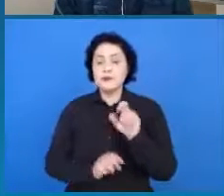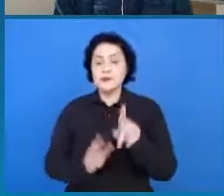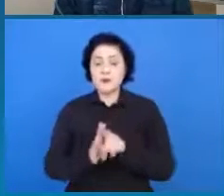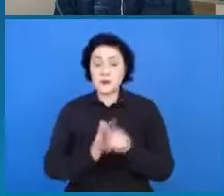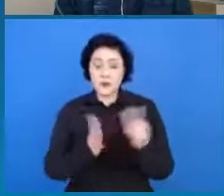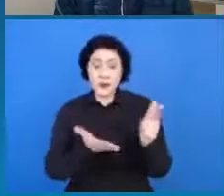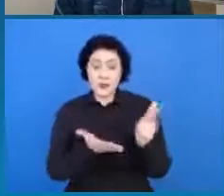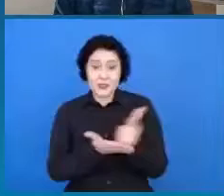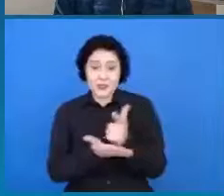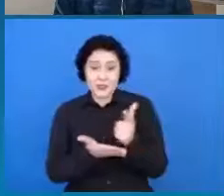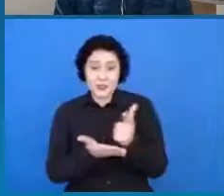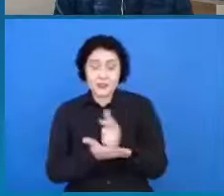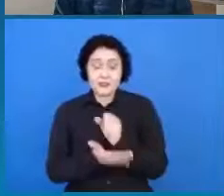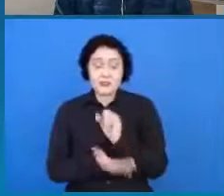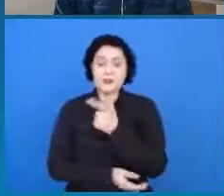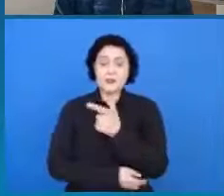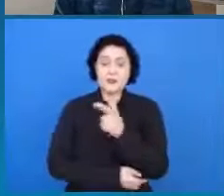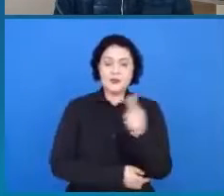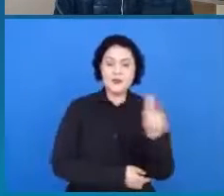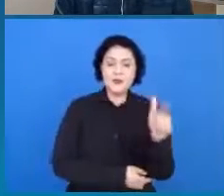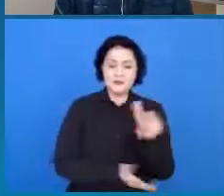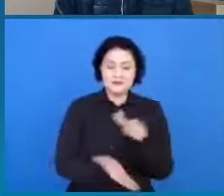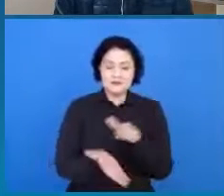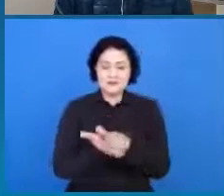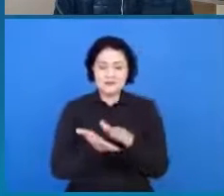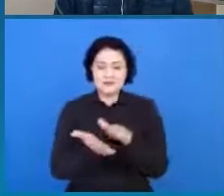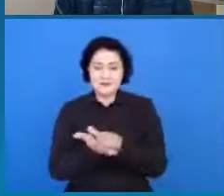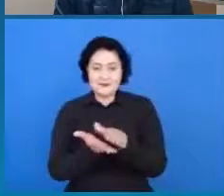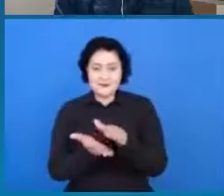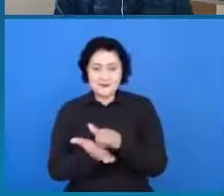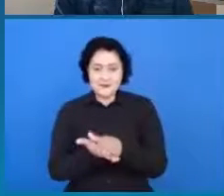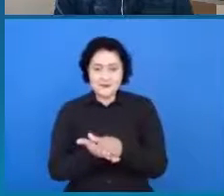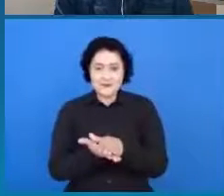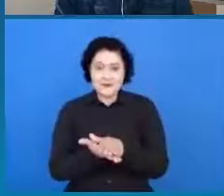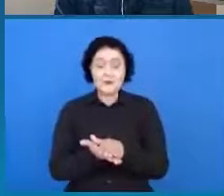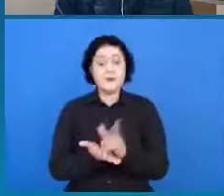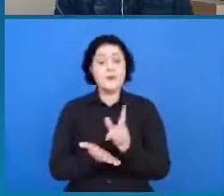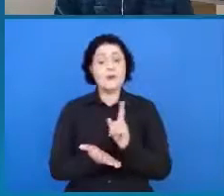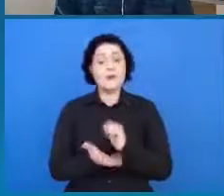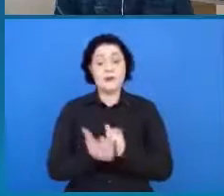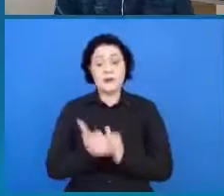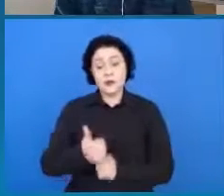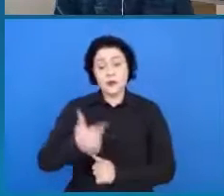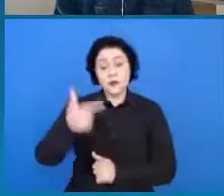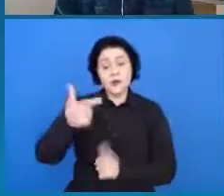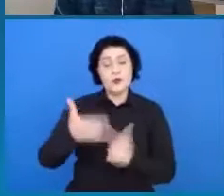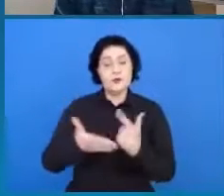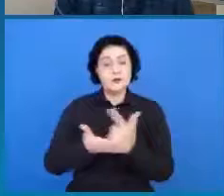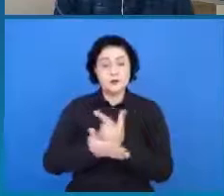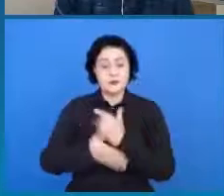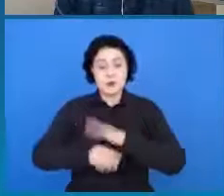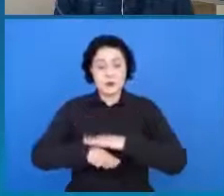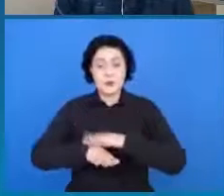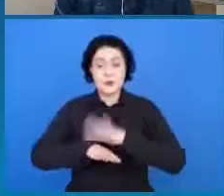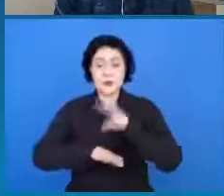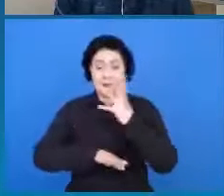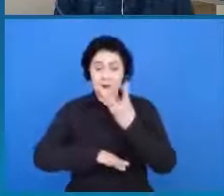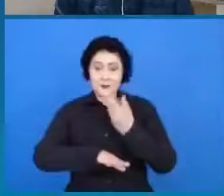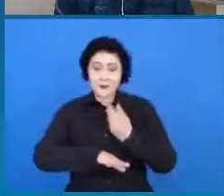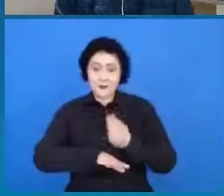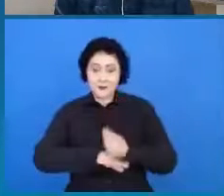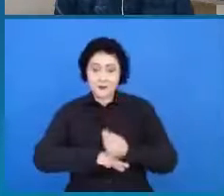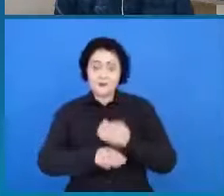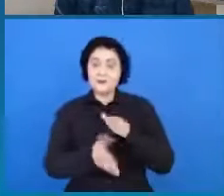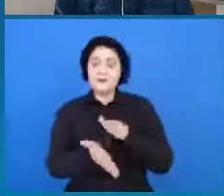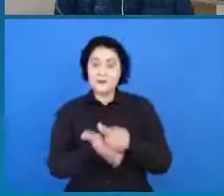aos livros se continuarão a ser editados nós temos 12 livros do Momento Espírita